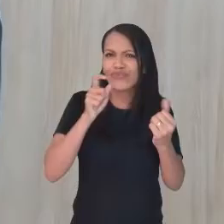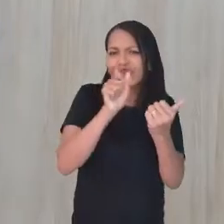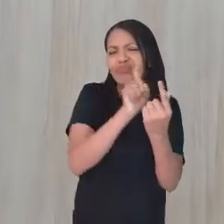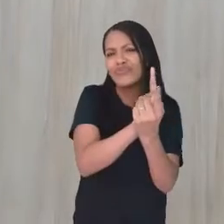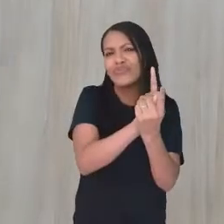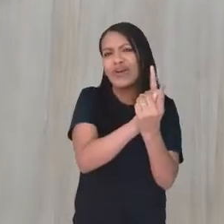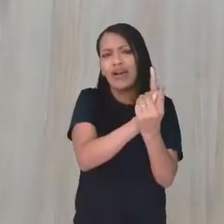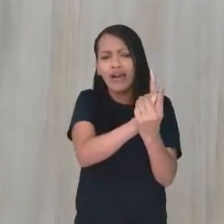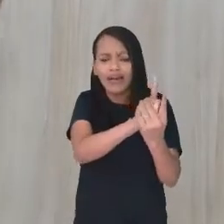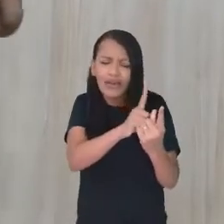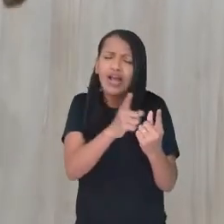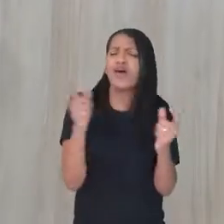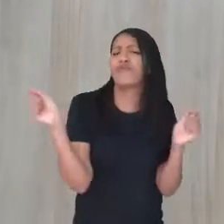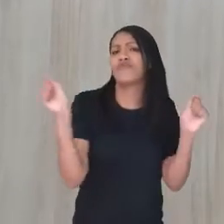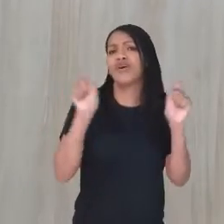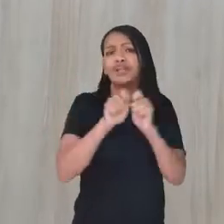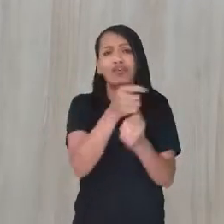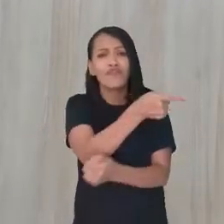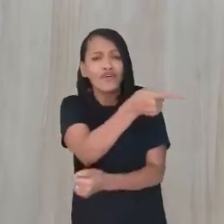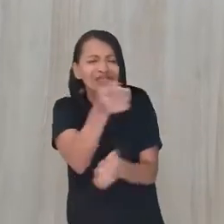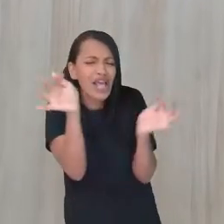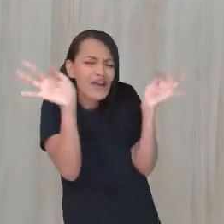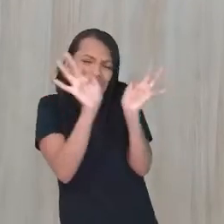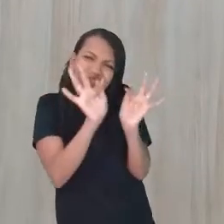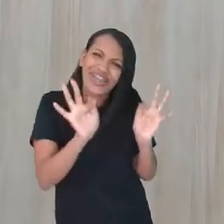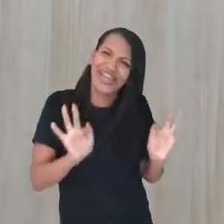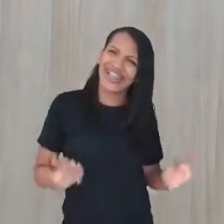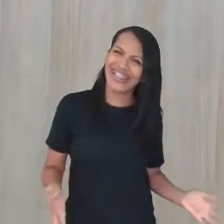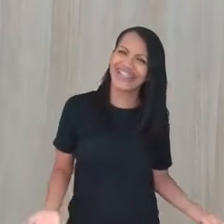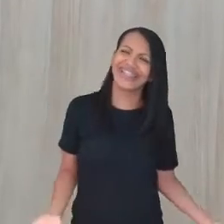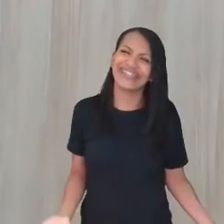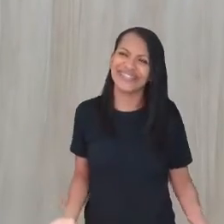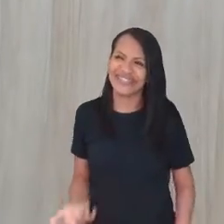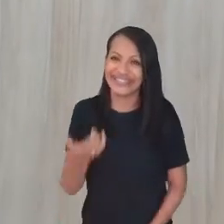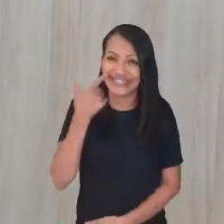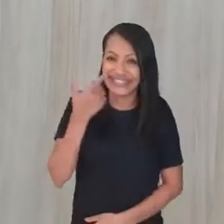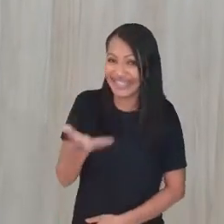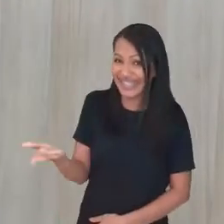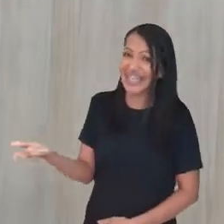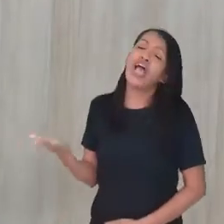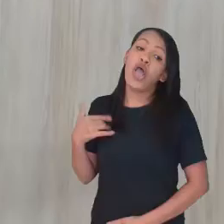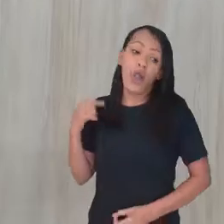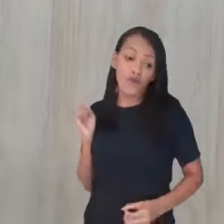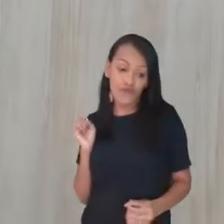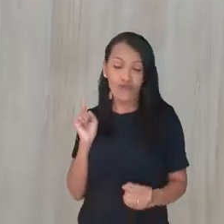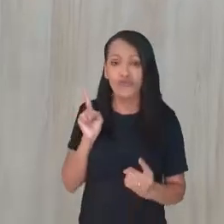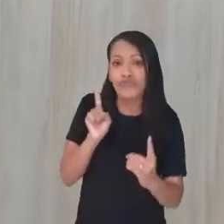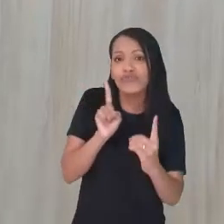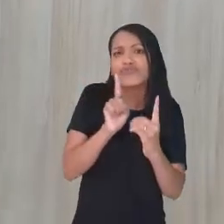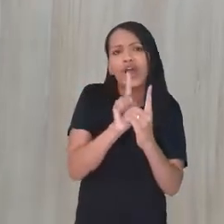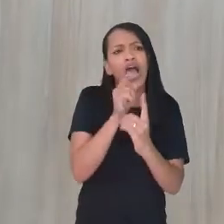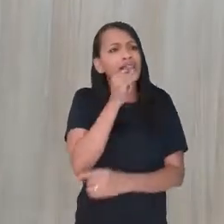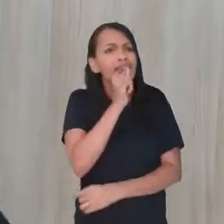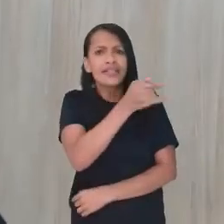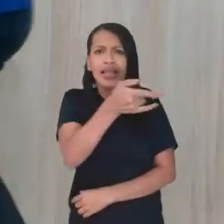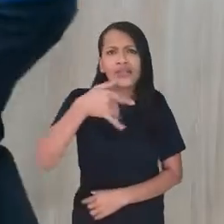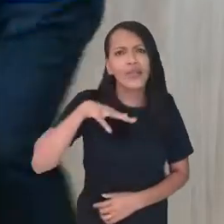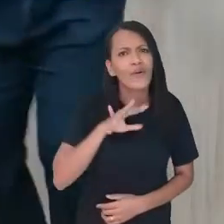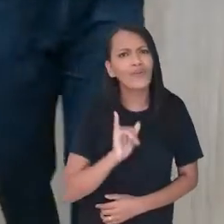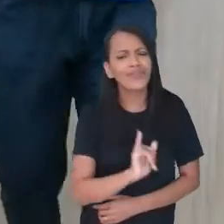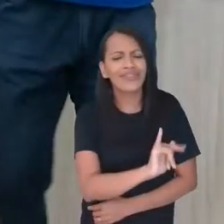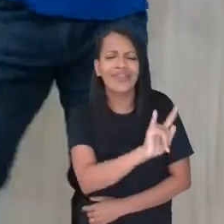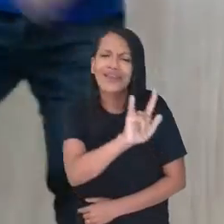te fazer feliz. Olha aí, voltei pra te dizer o quanto eu